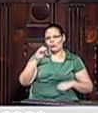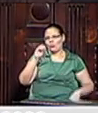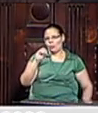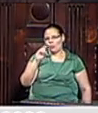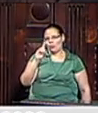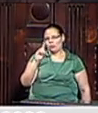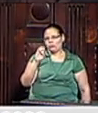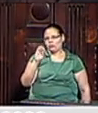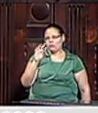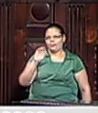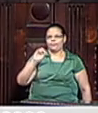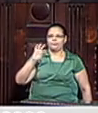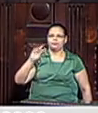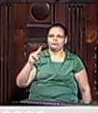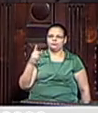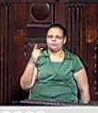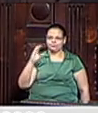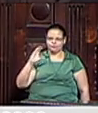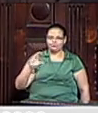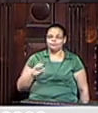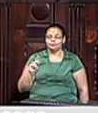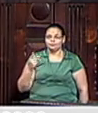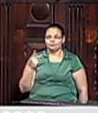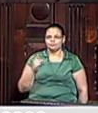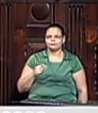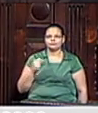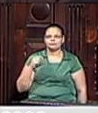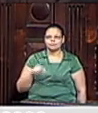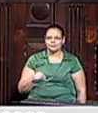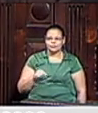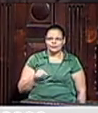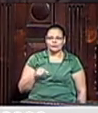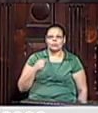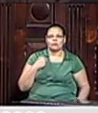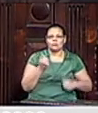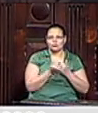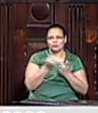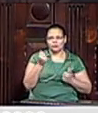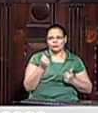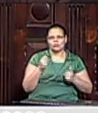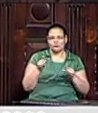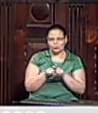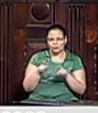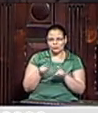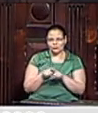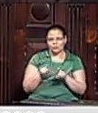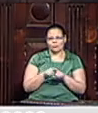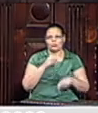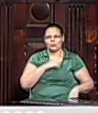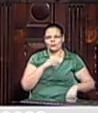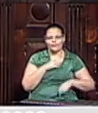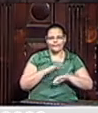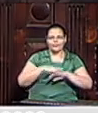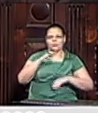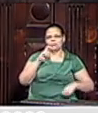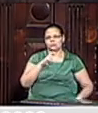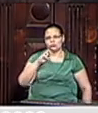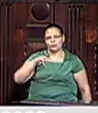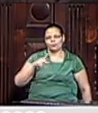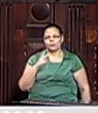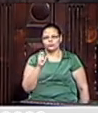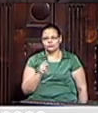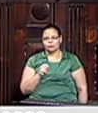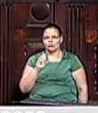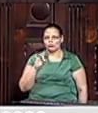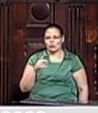Oliveira, presidente do Senado, é o índio, também acusado de receber mais de 5 milhões só